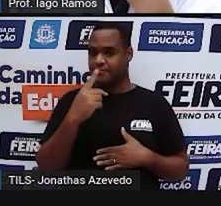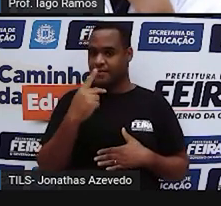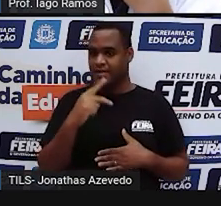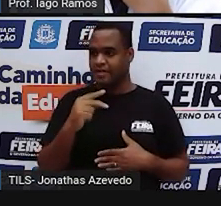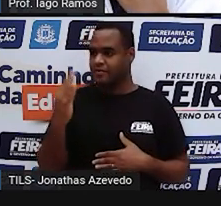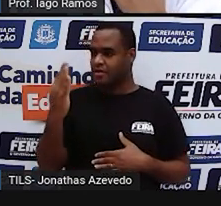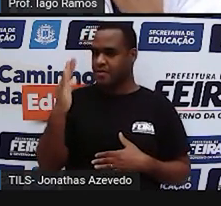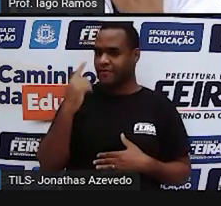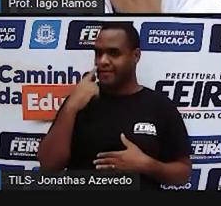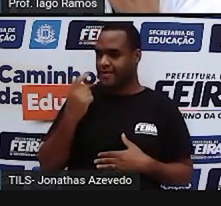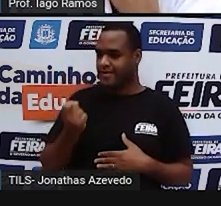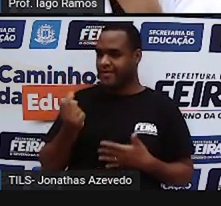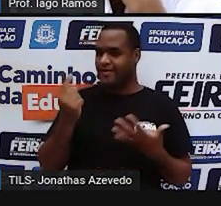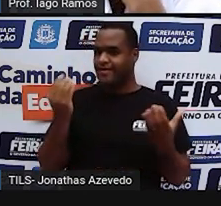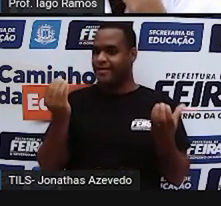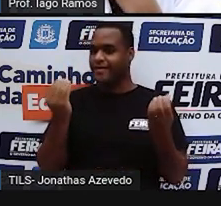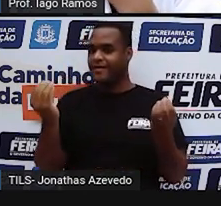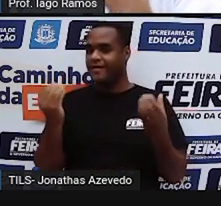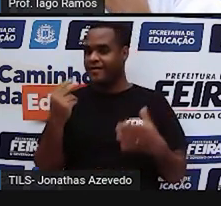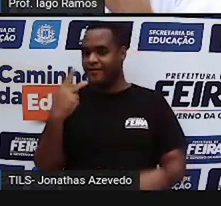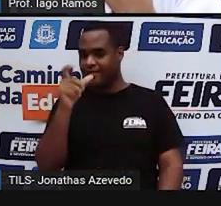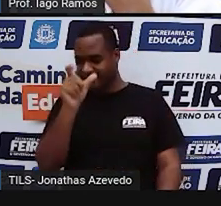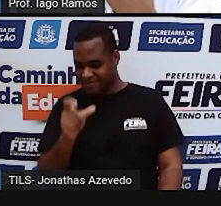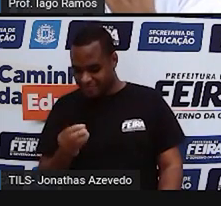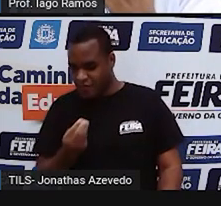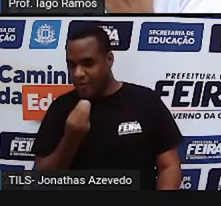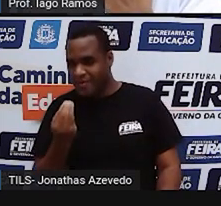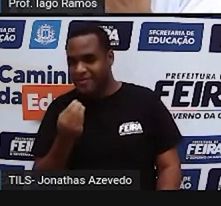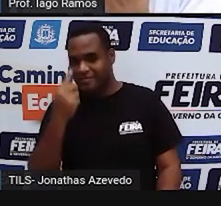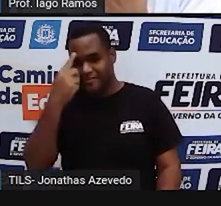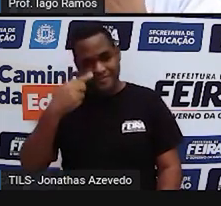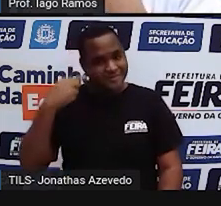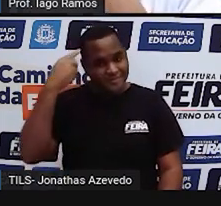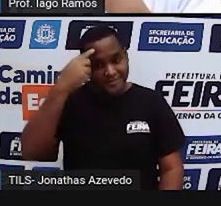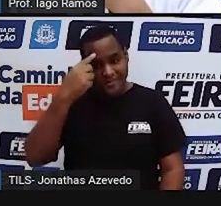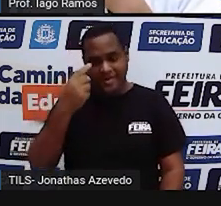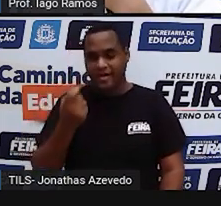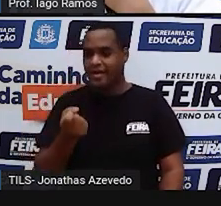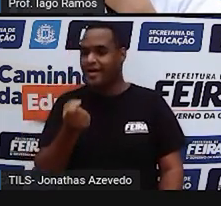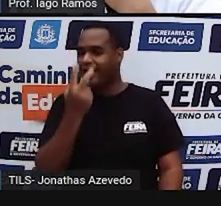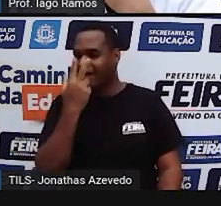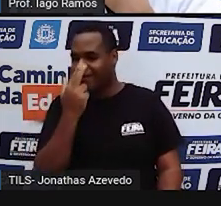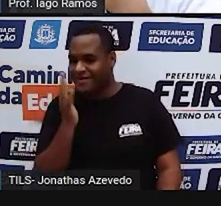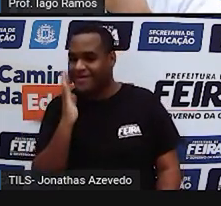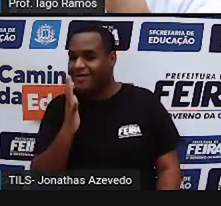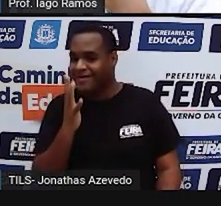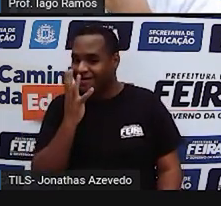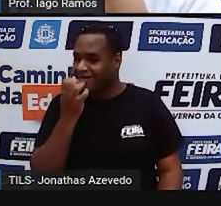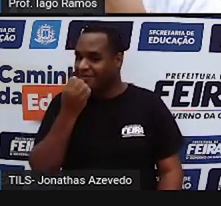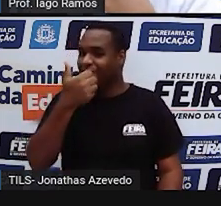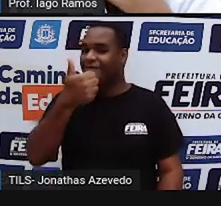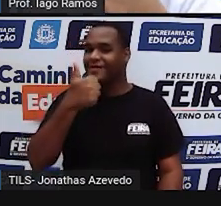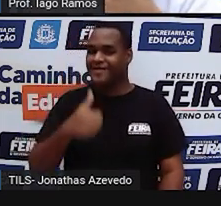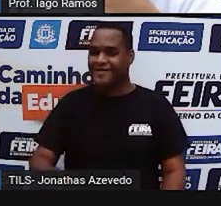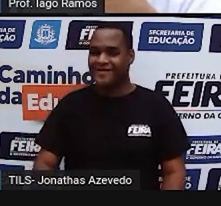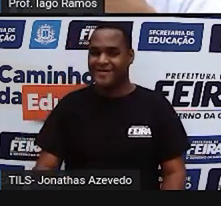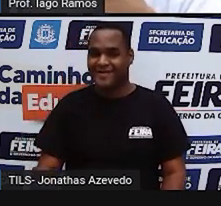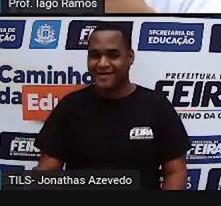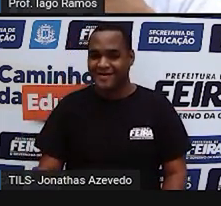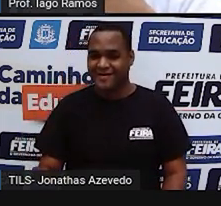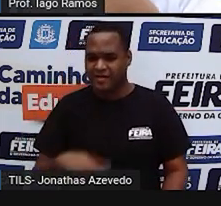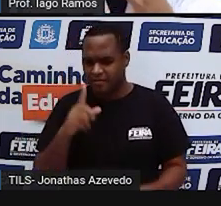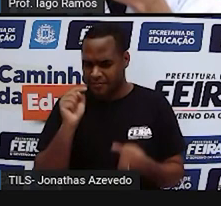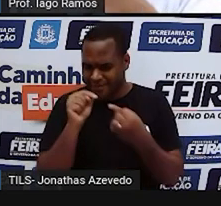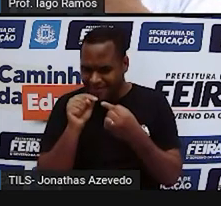espelho agora para se olhar para olhar sua expressão diante do espelho seria muito bacana e um